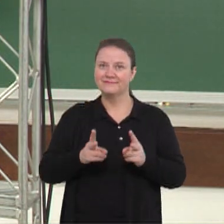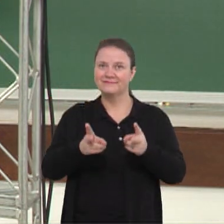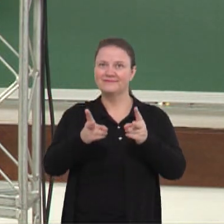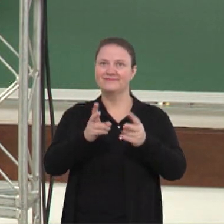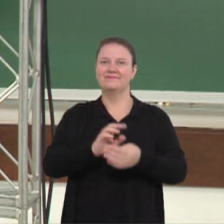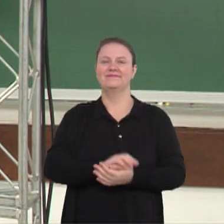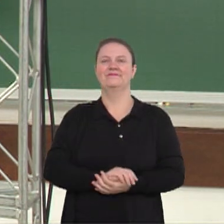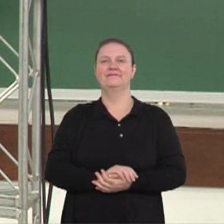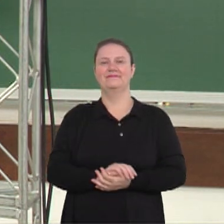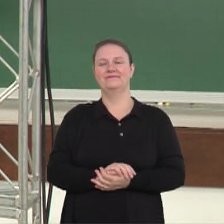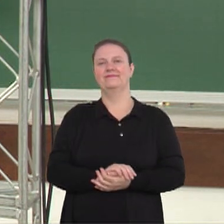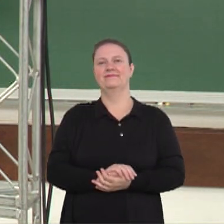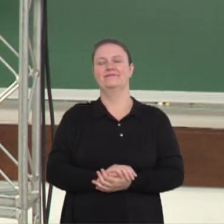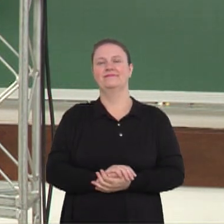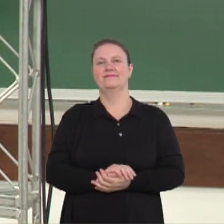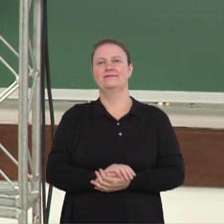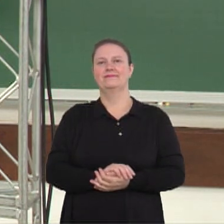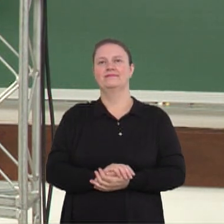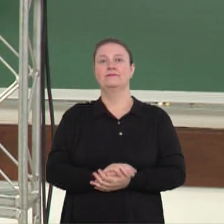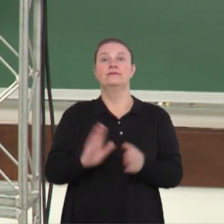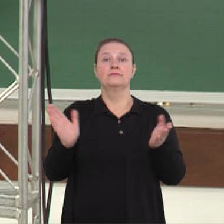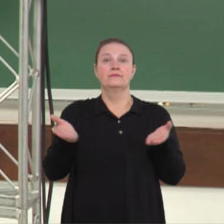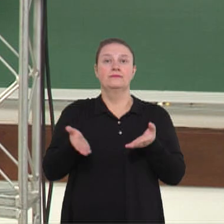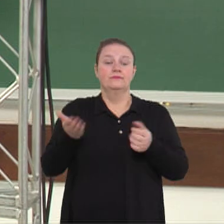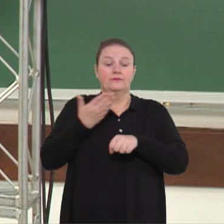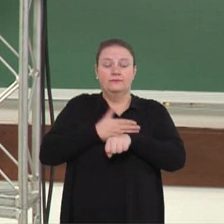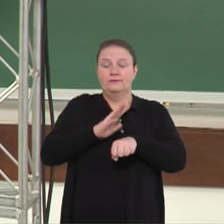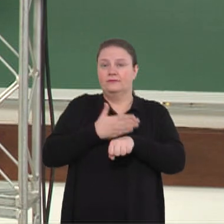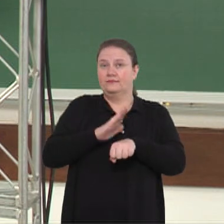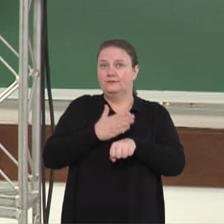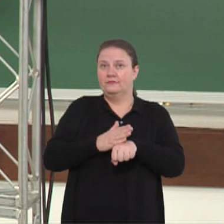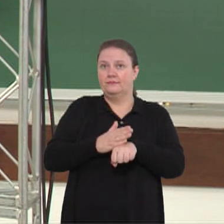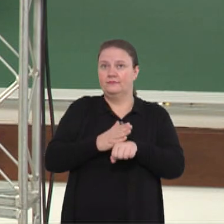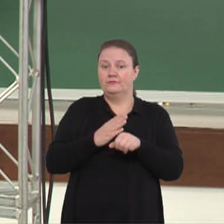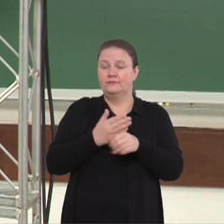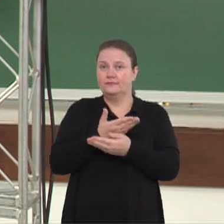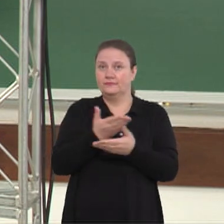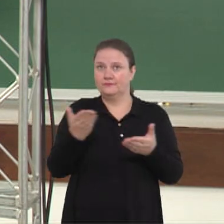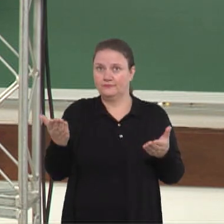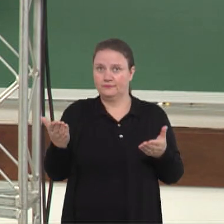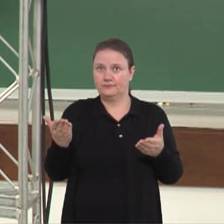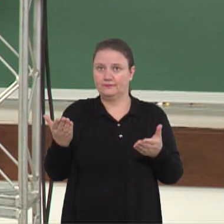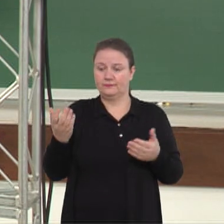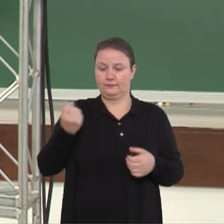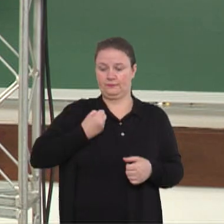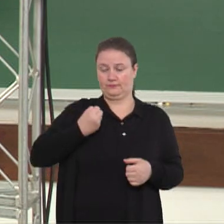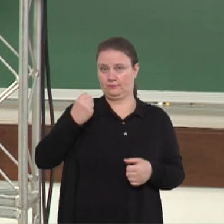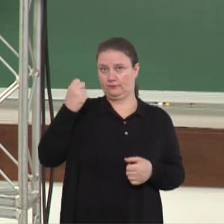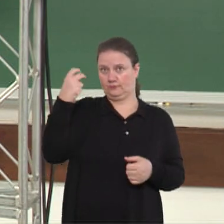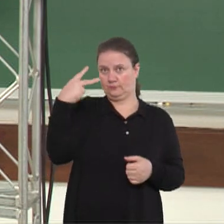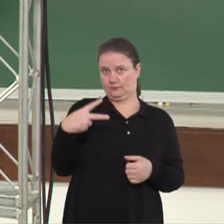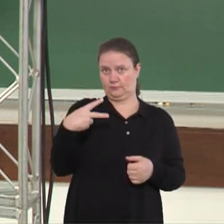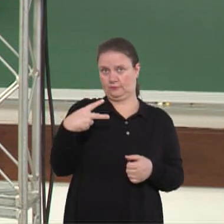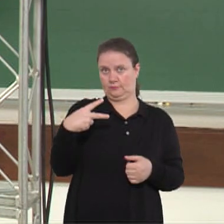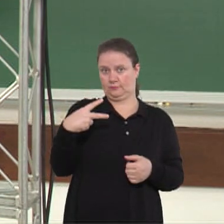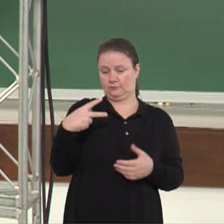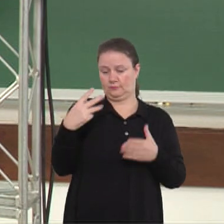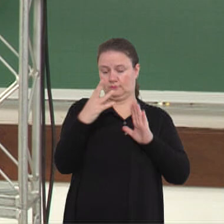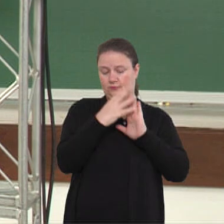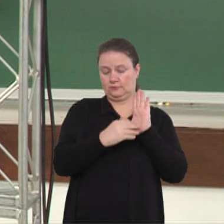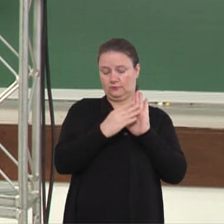seguir um exercício para vocês aqui ó número dois coloca no caderno de vocês